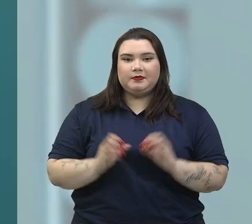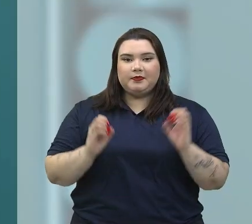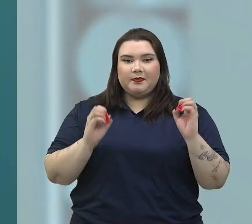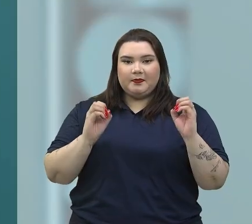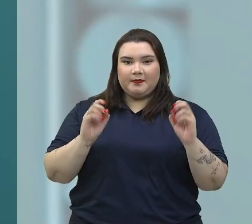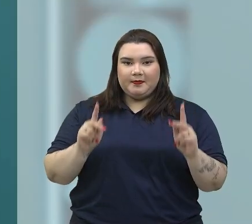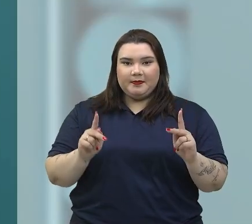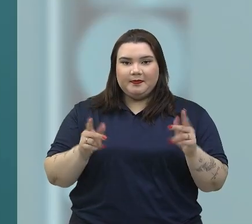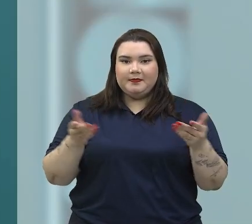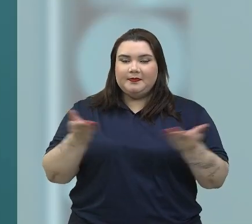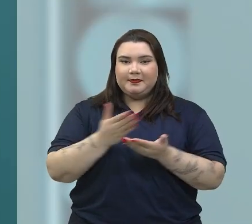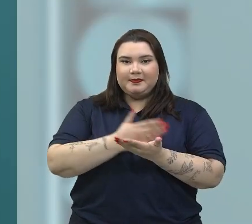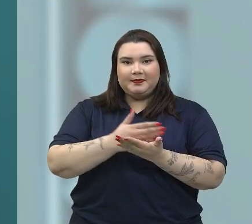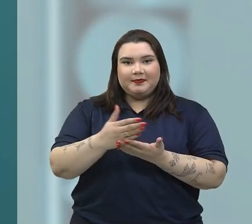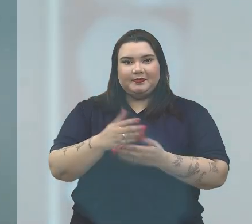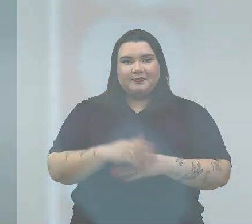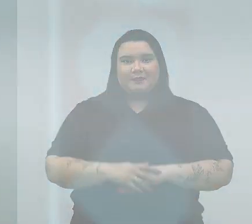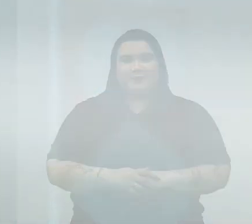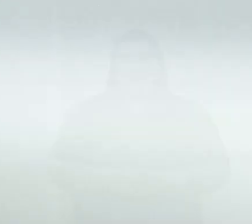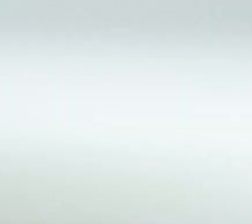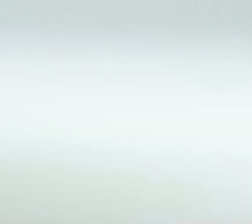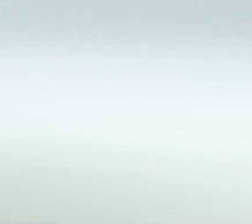Então, gente, vamos à nossa aula?